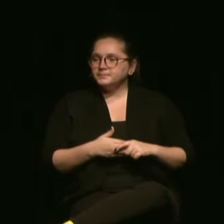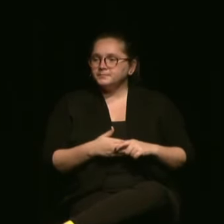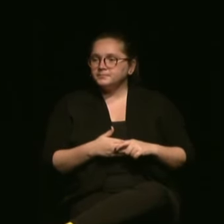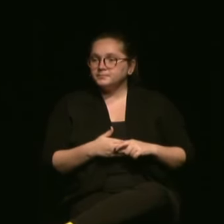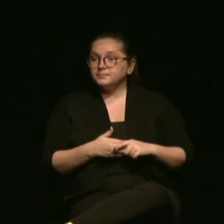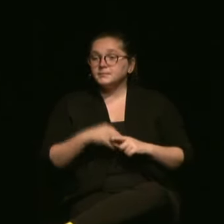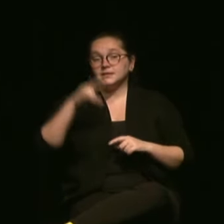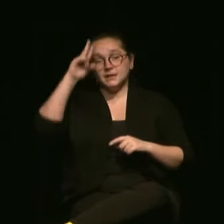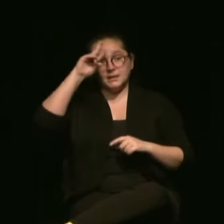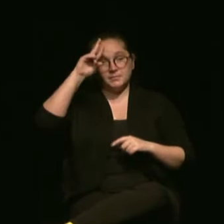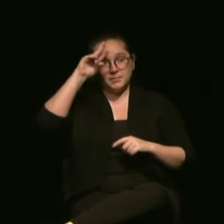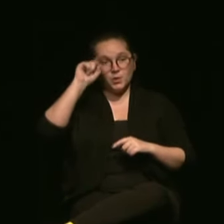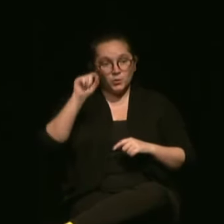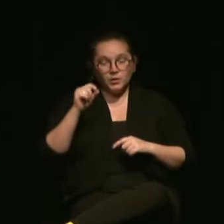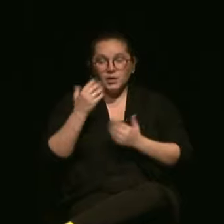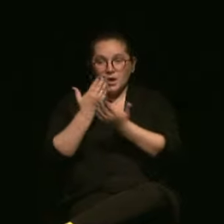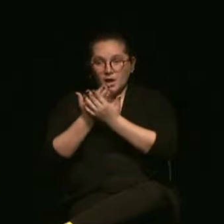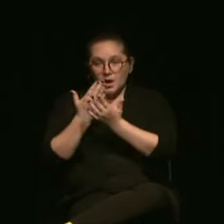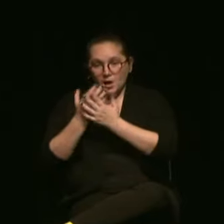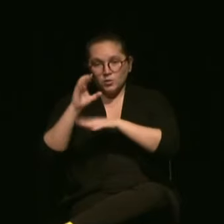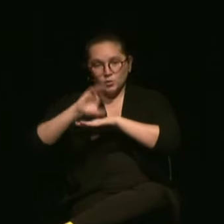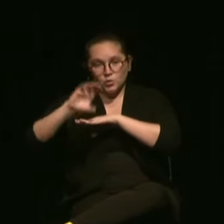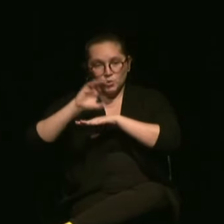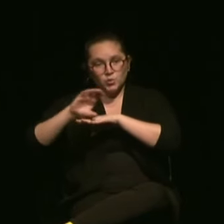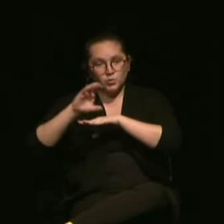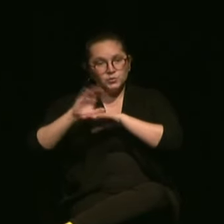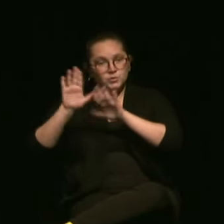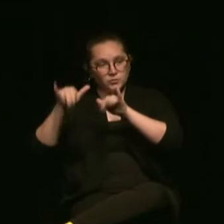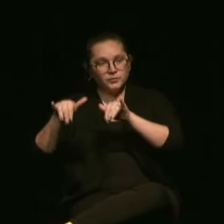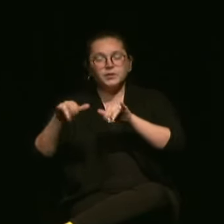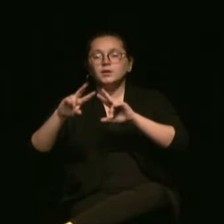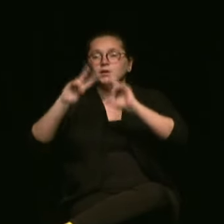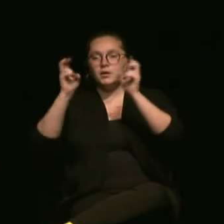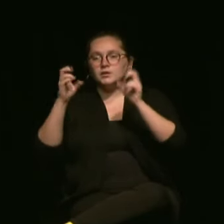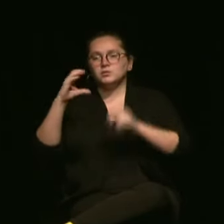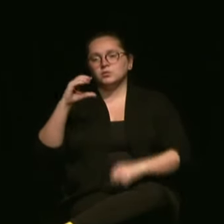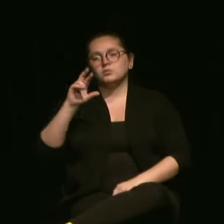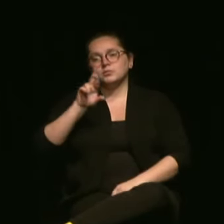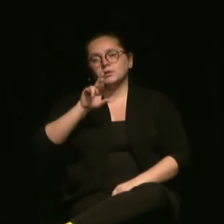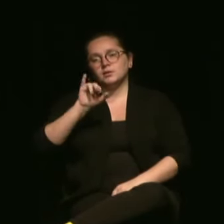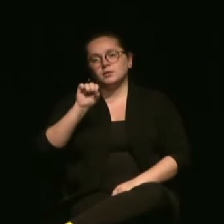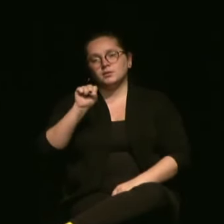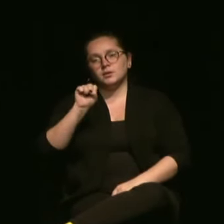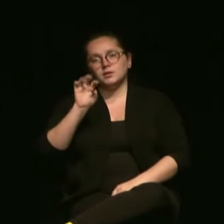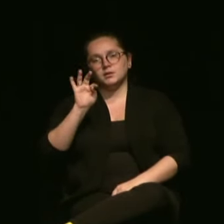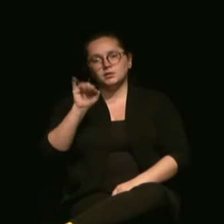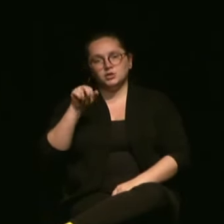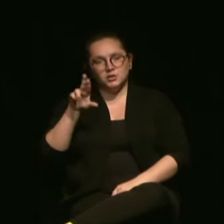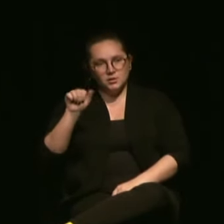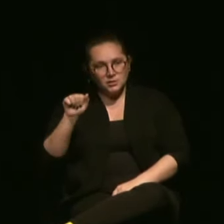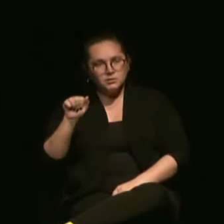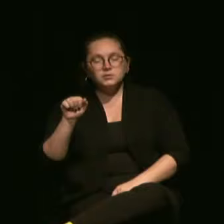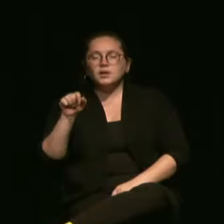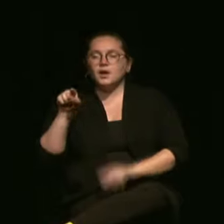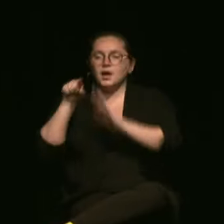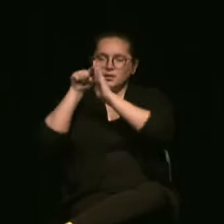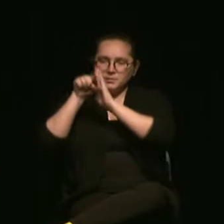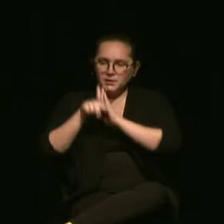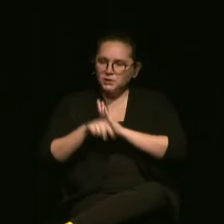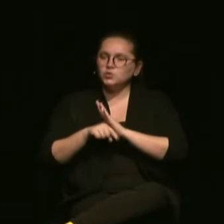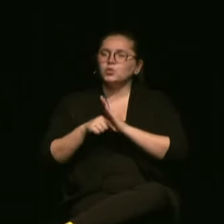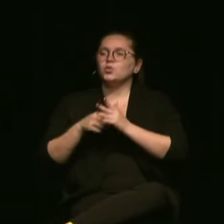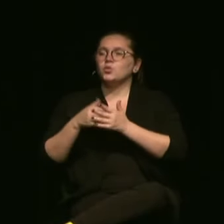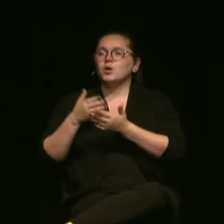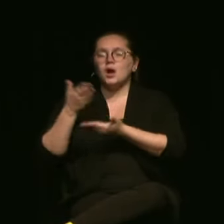Só para lembrar que uma das aulas do curso, no final do mês, vai ser com a Cristiana Grumbach, que foi pesquisadora de vários filmes dele, assistente